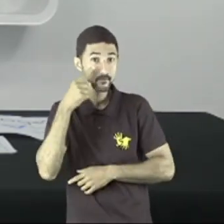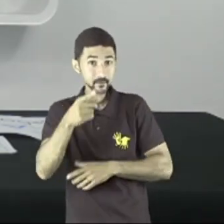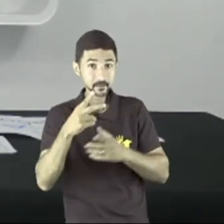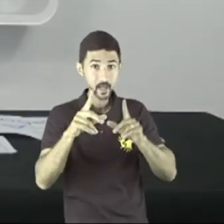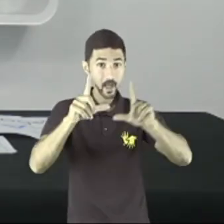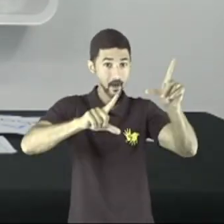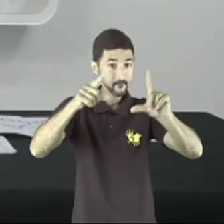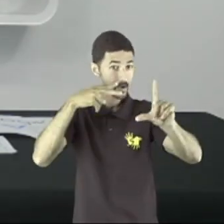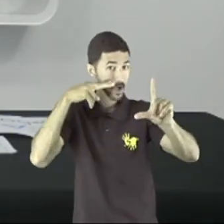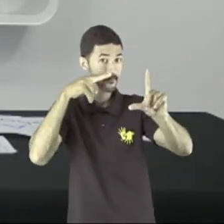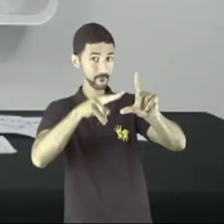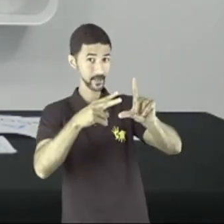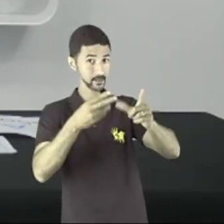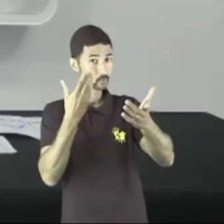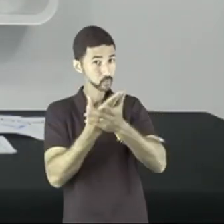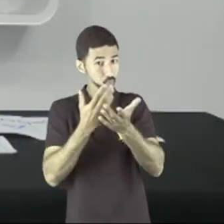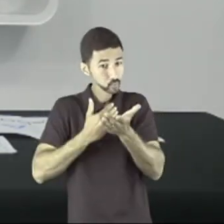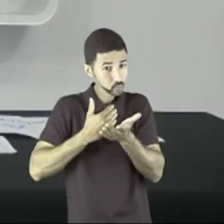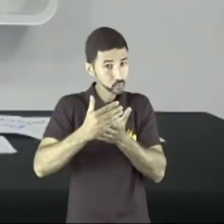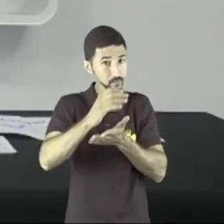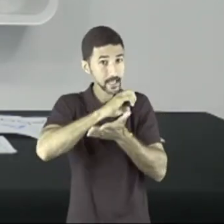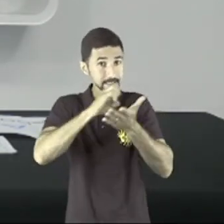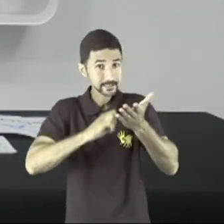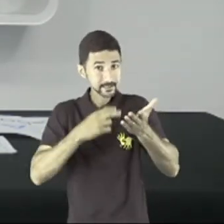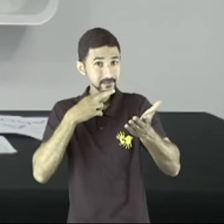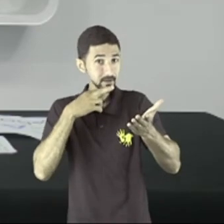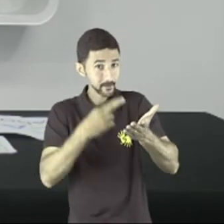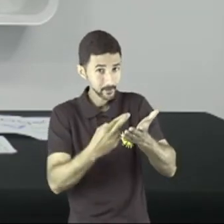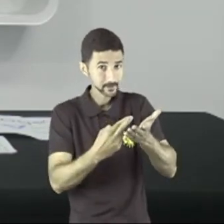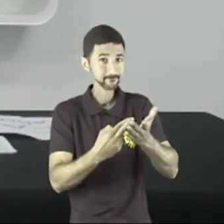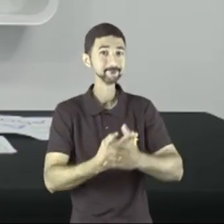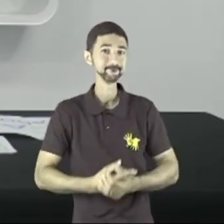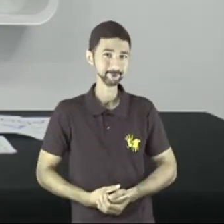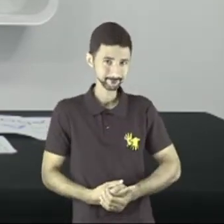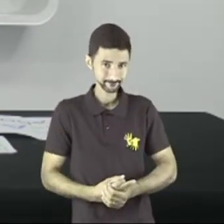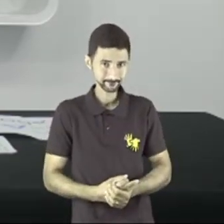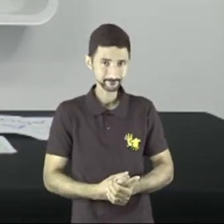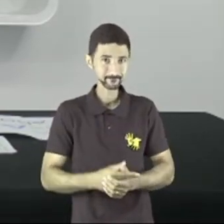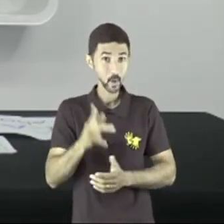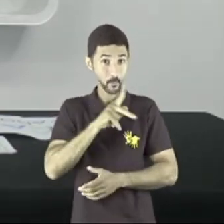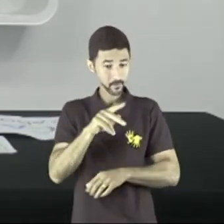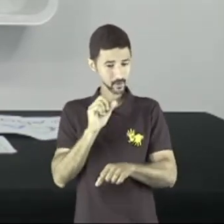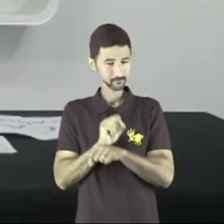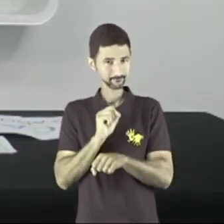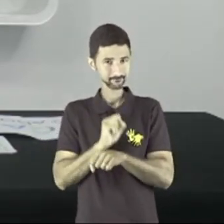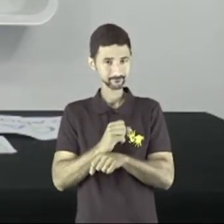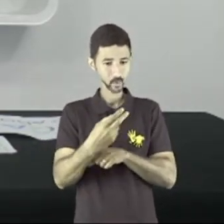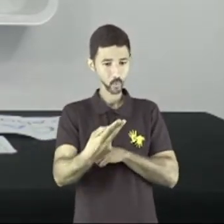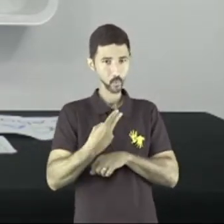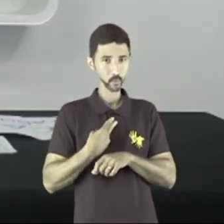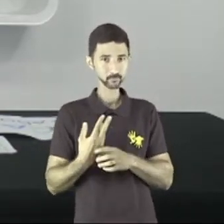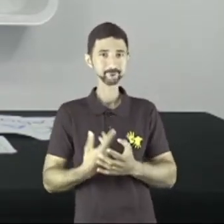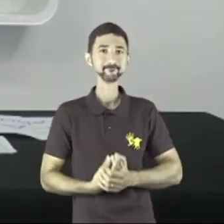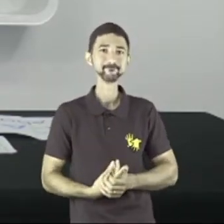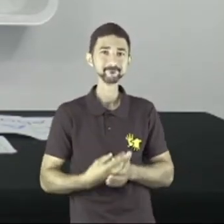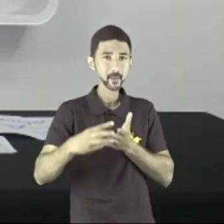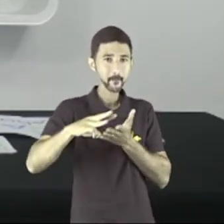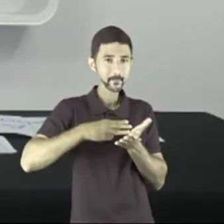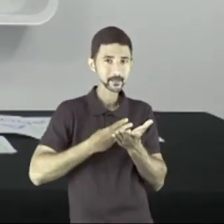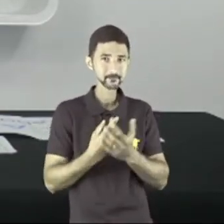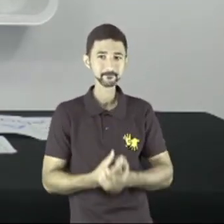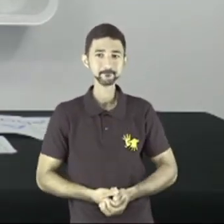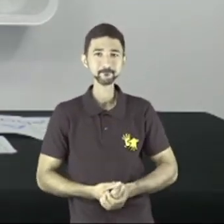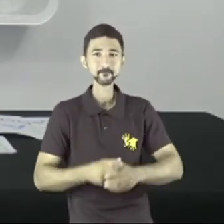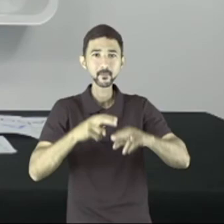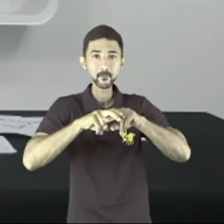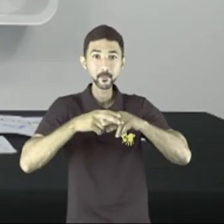você está acompanhando e que você está fazendo todas as atividades. E o professor está esperando. Por isso,